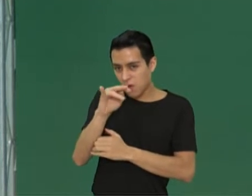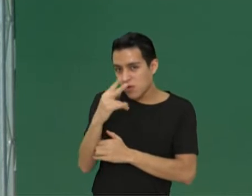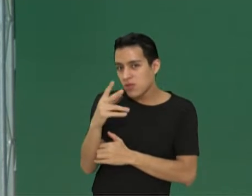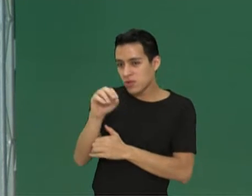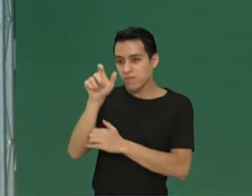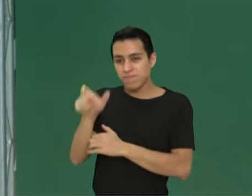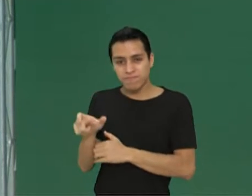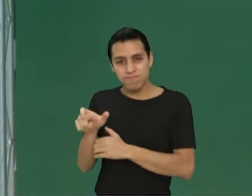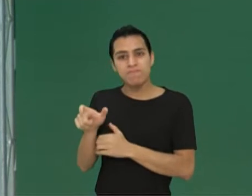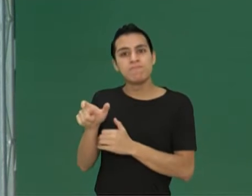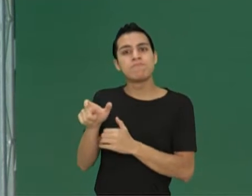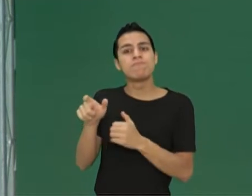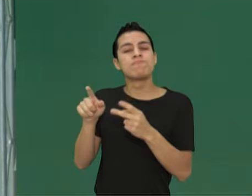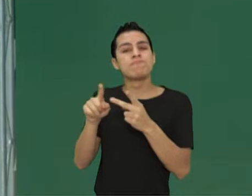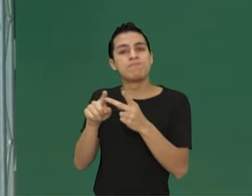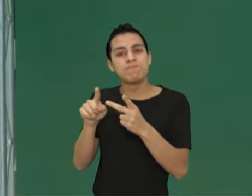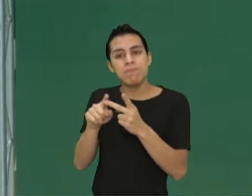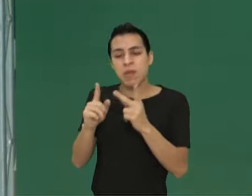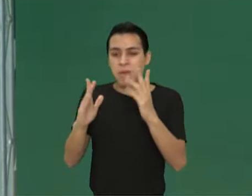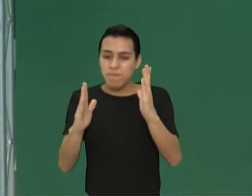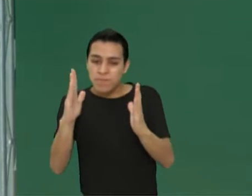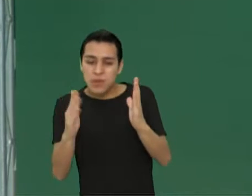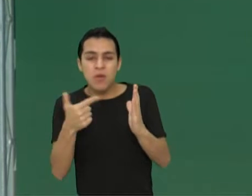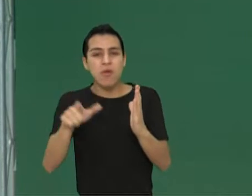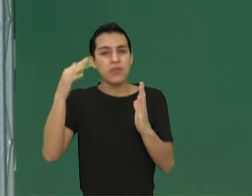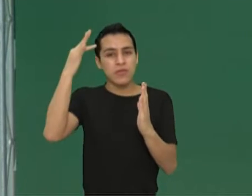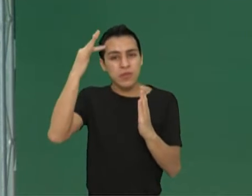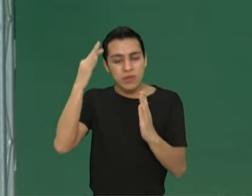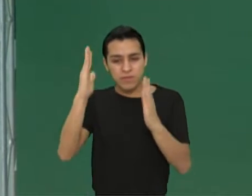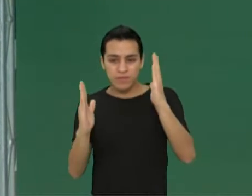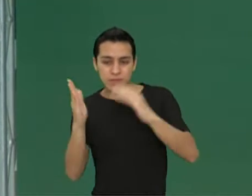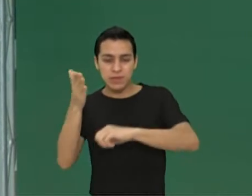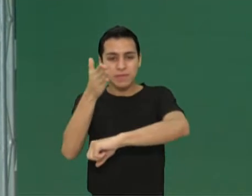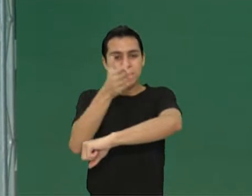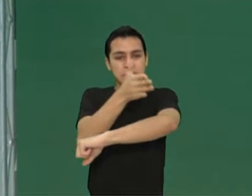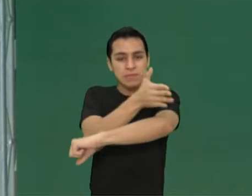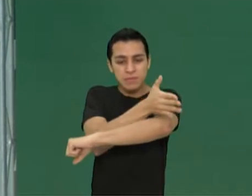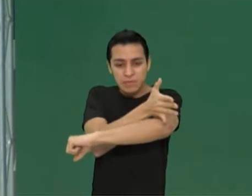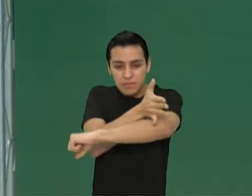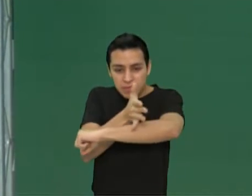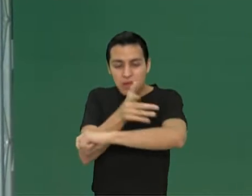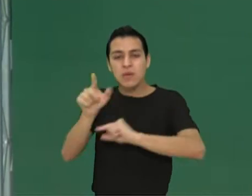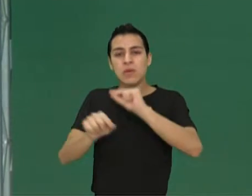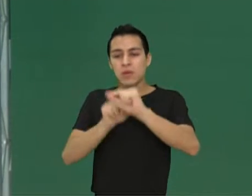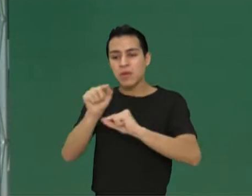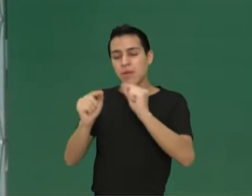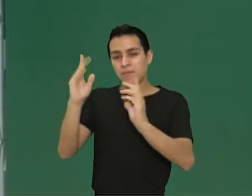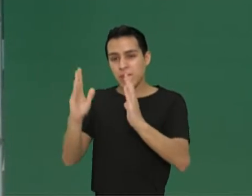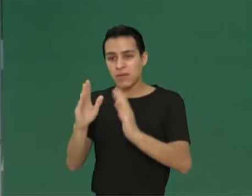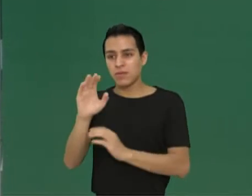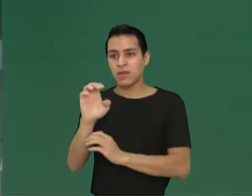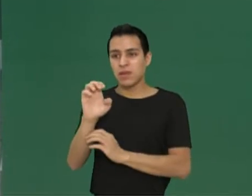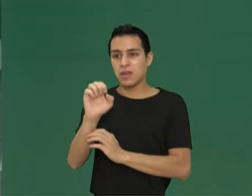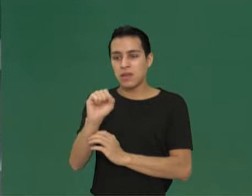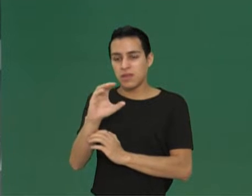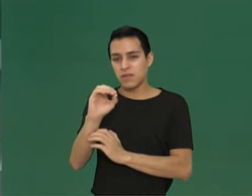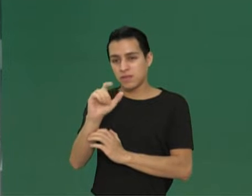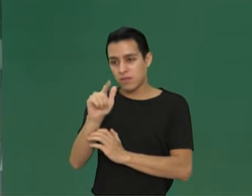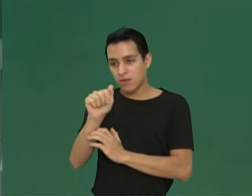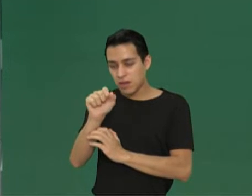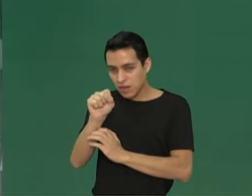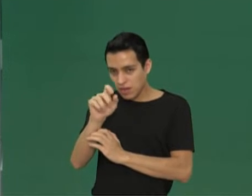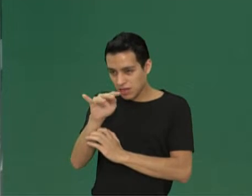o Tomás de Aquino vai pertencer a um outro período da filosofia medieval bem importante, que é a escolástica, tá? Segundo objetivo